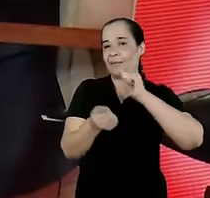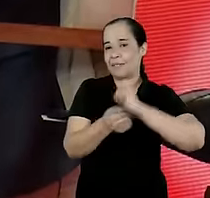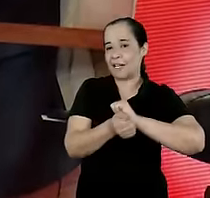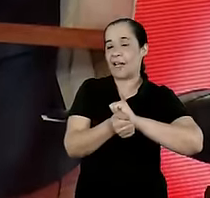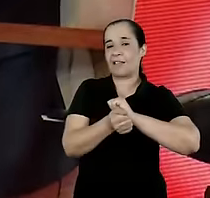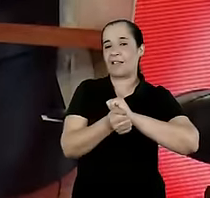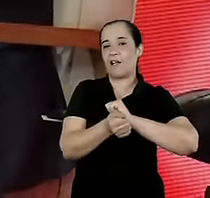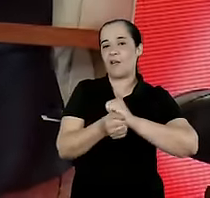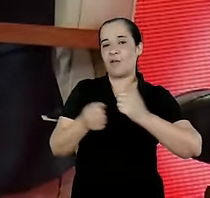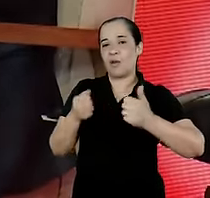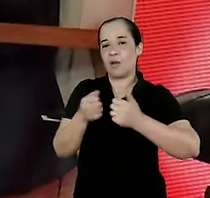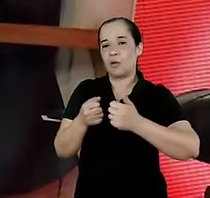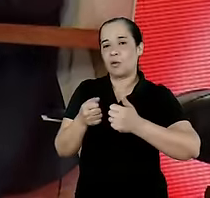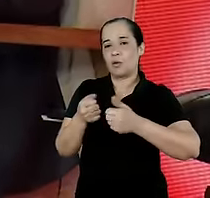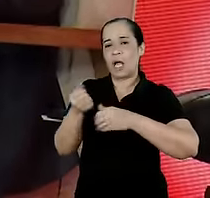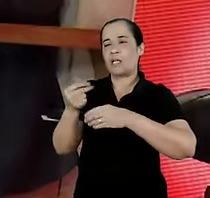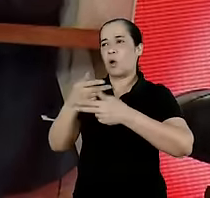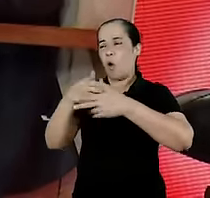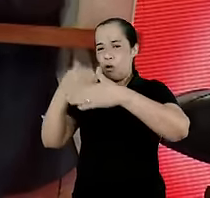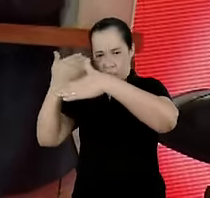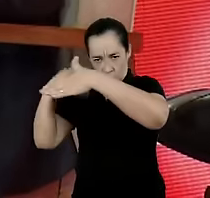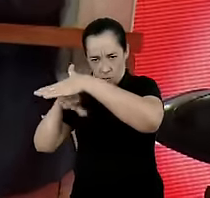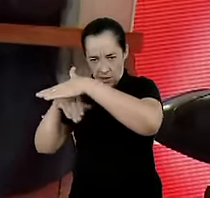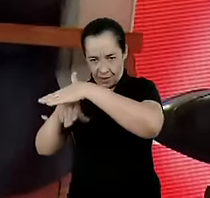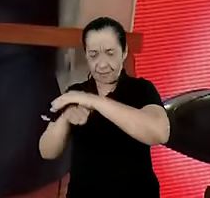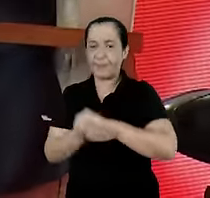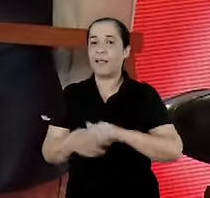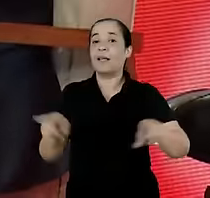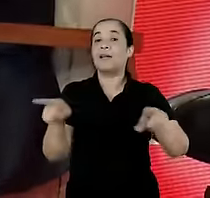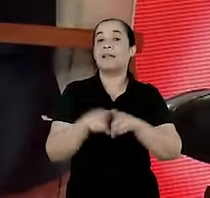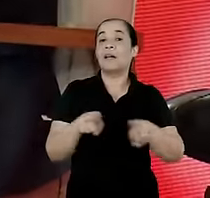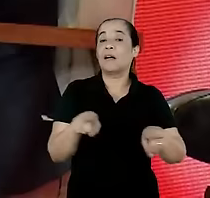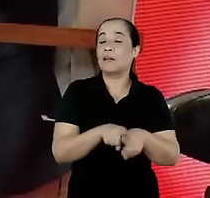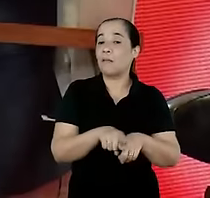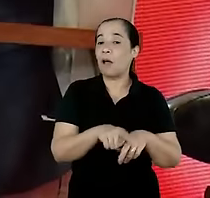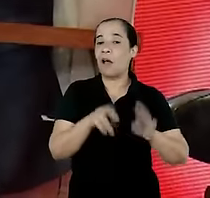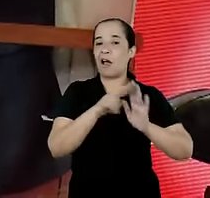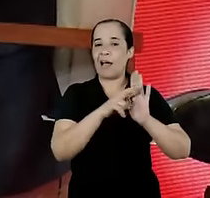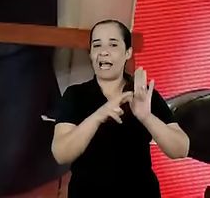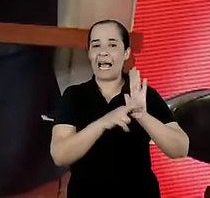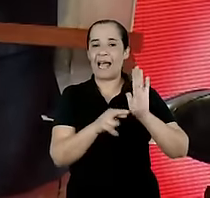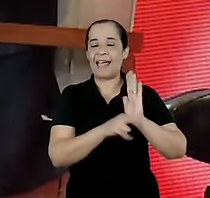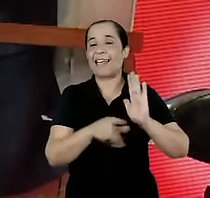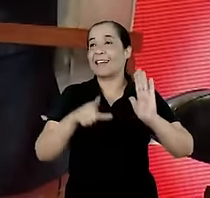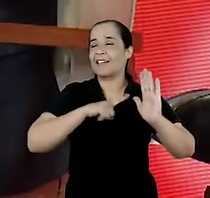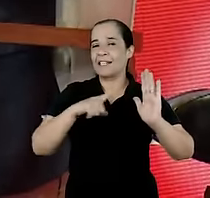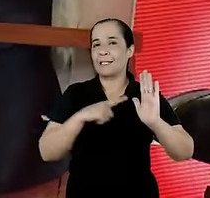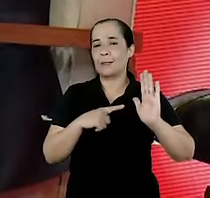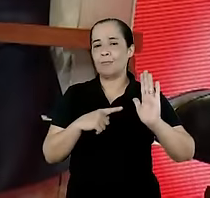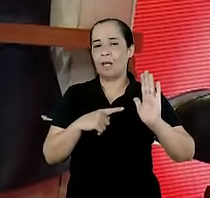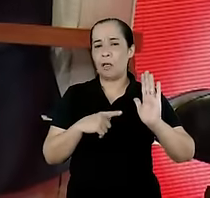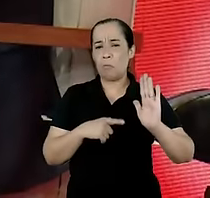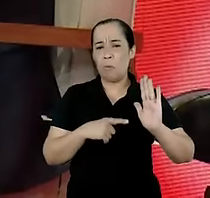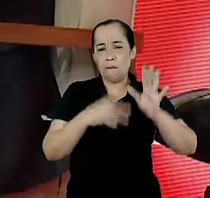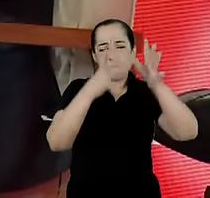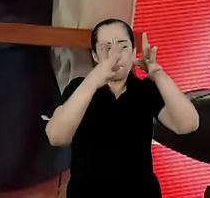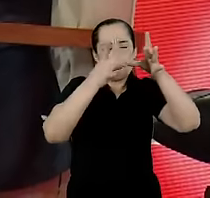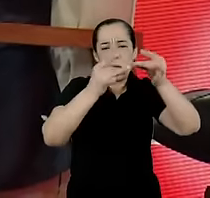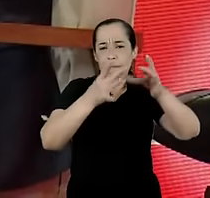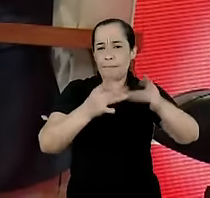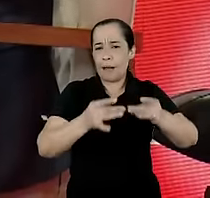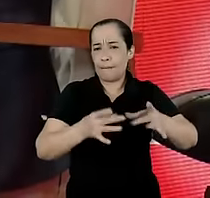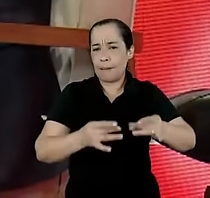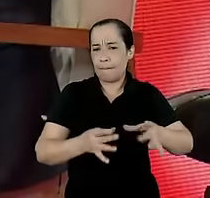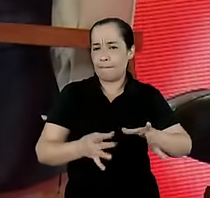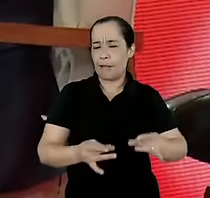Nova realidade e também aquela regra que dá um maior maior detalhamento o maior disclosure